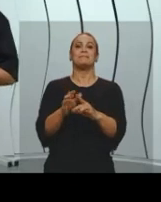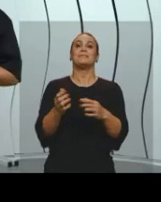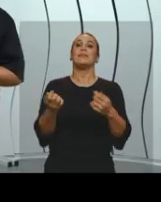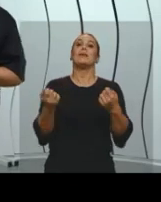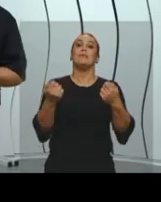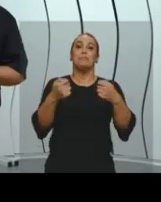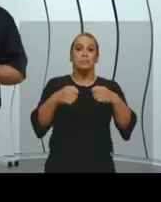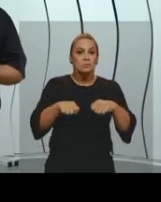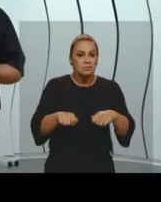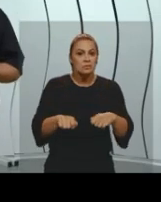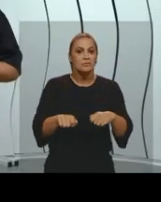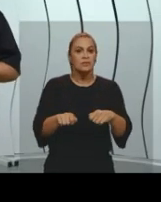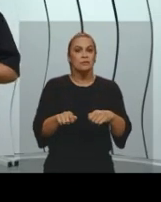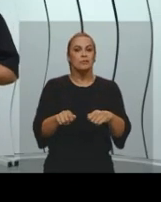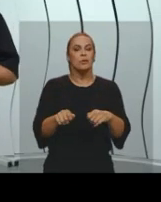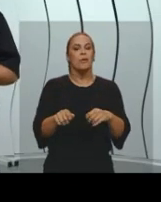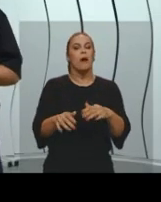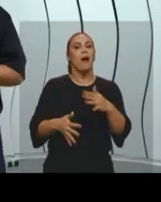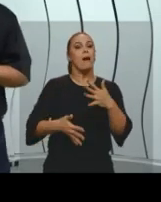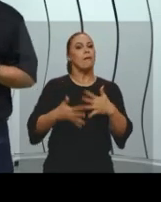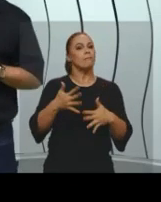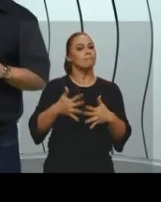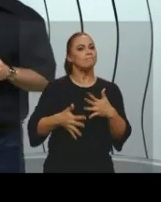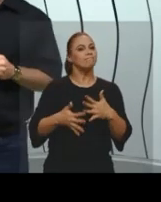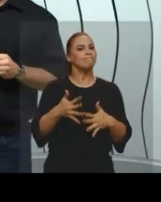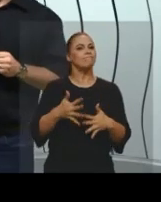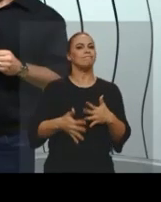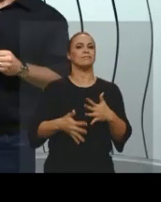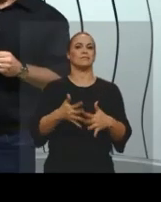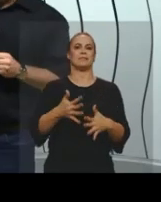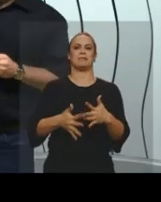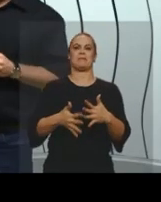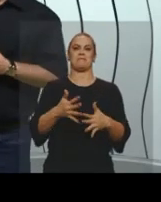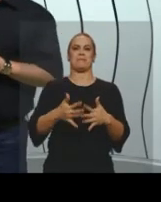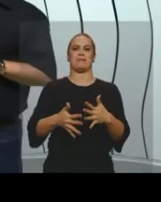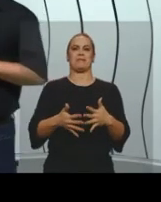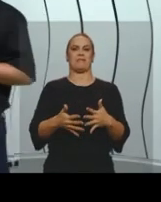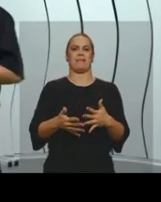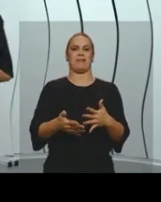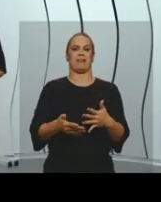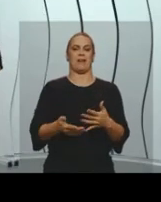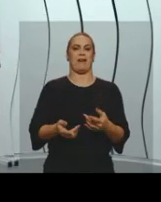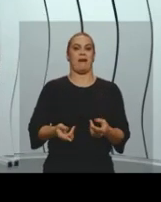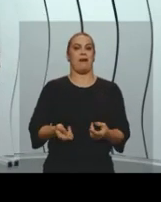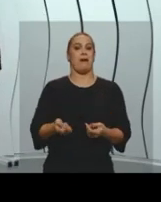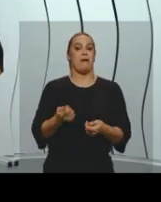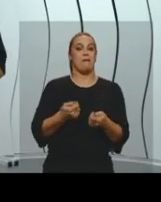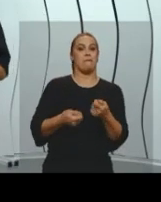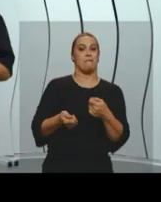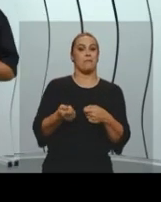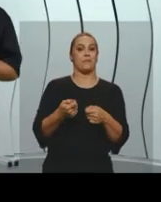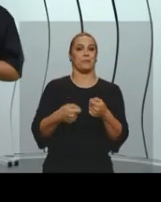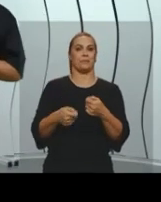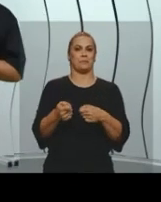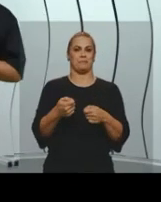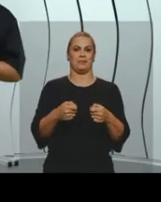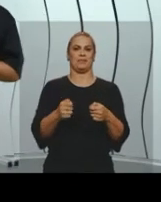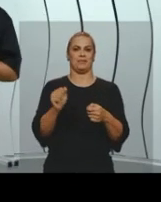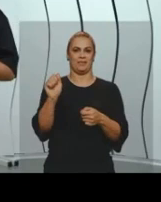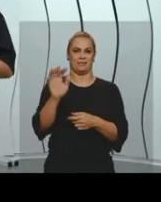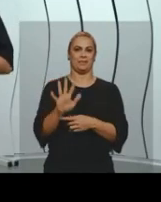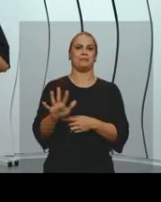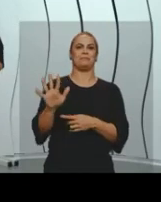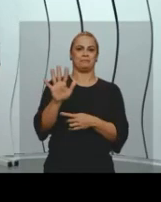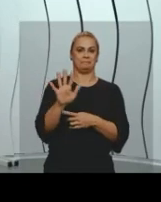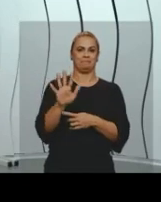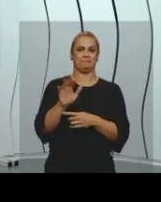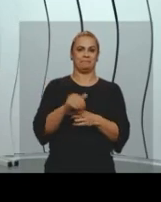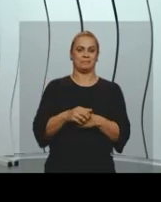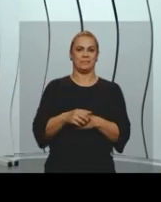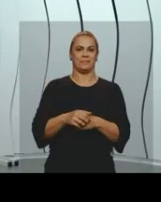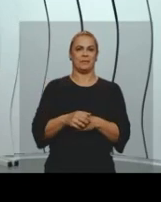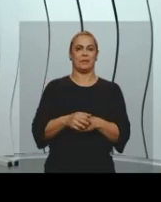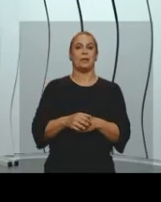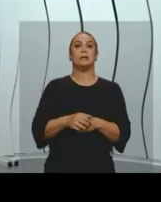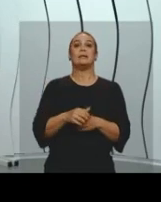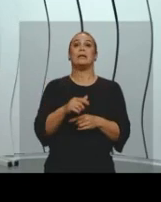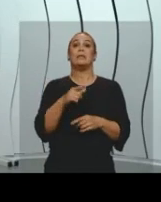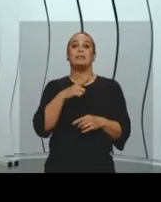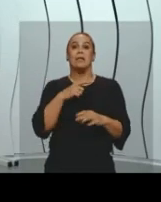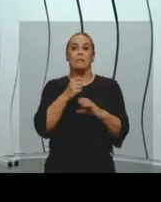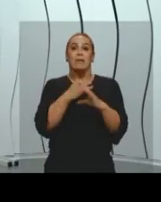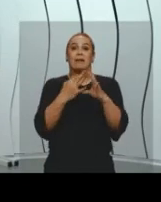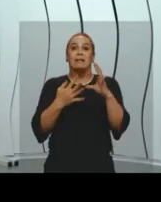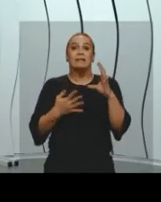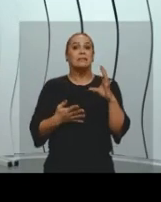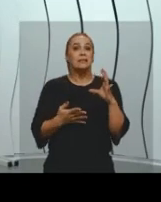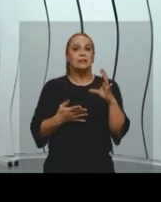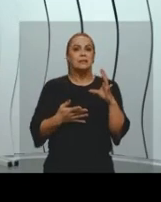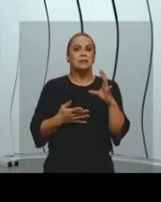saúde financeira de toda a União Europeia. Exemplo bastante característico, nós vimos na última aula a questão da Grécia. A